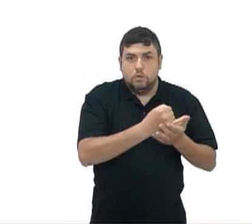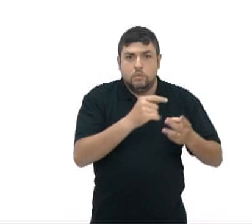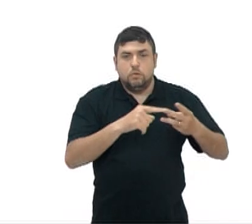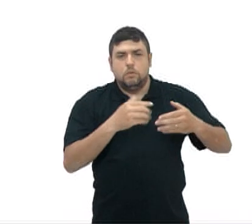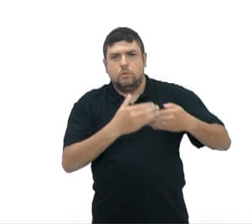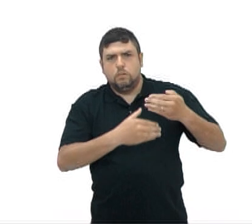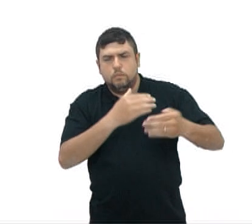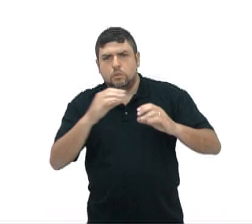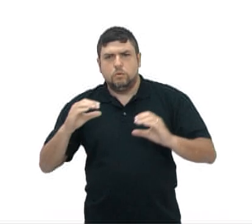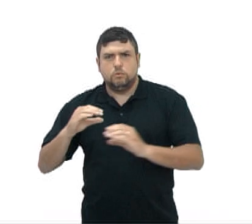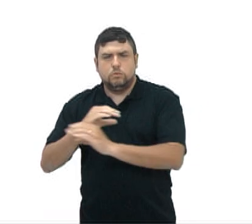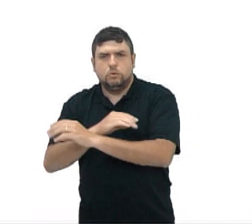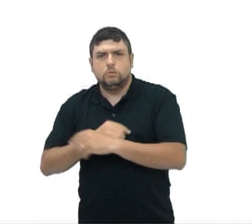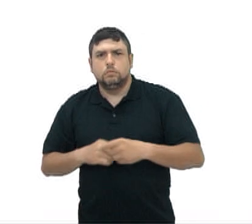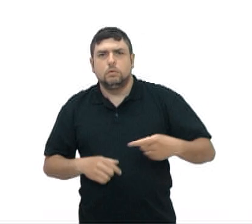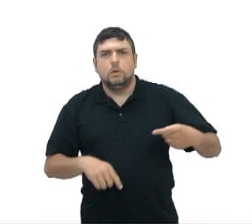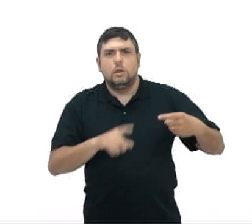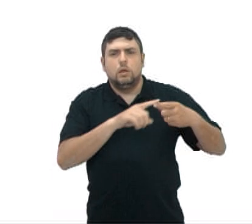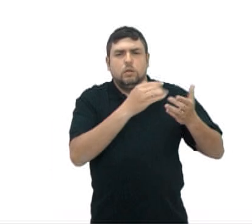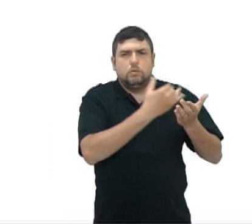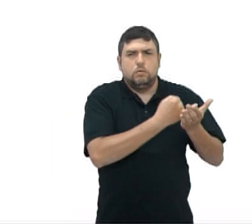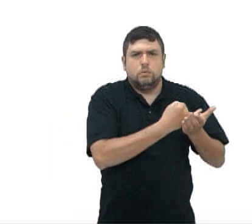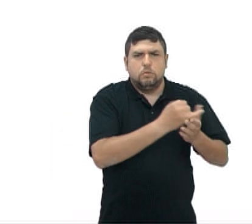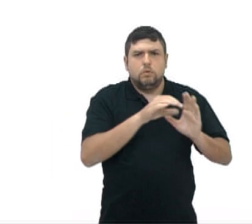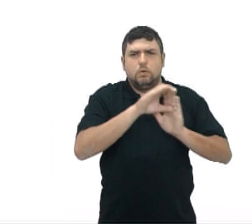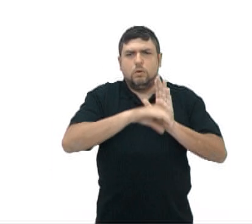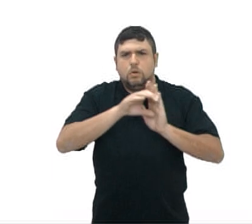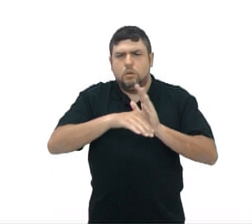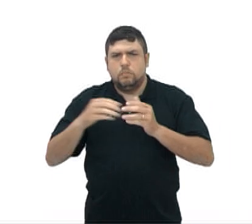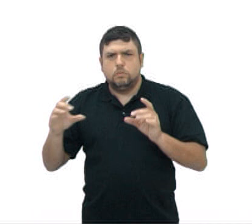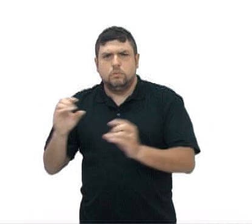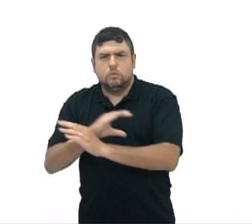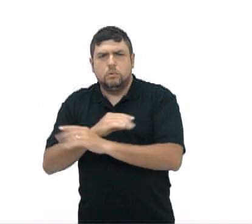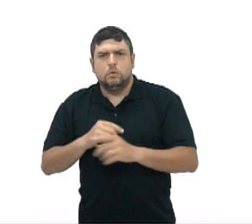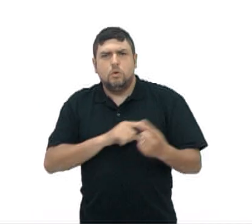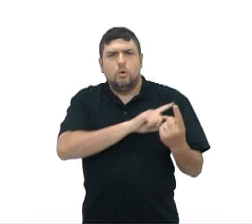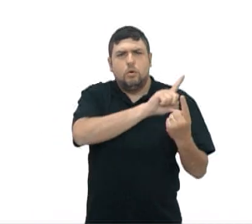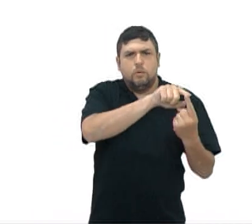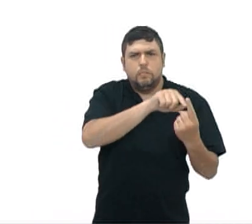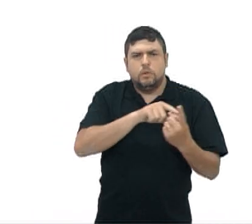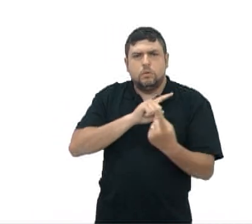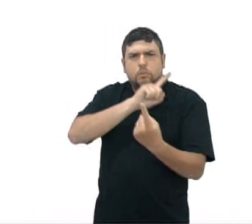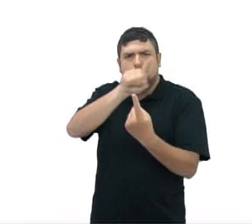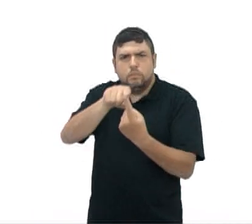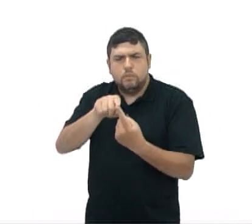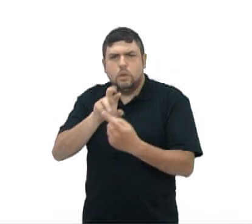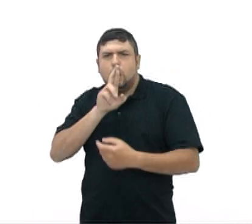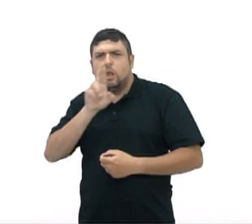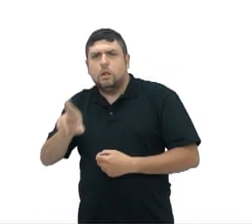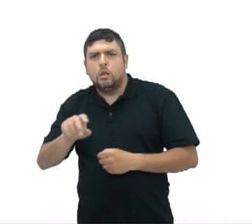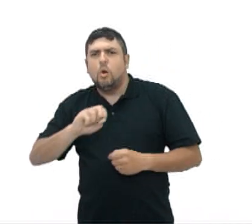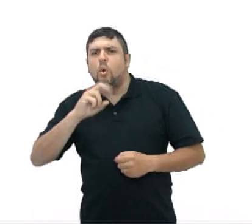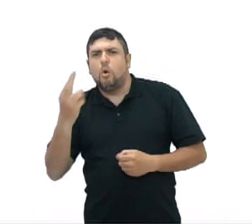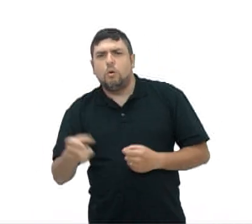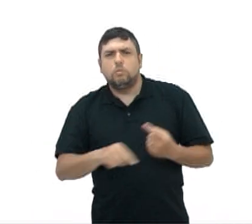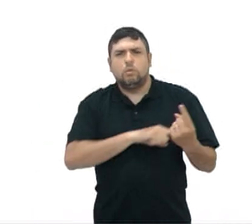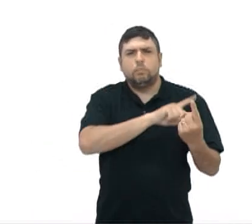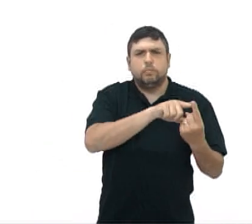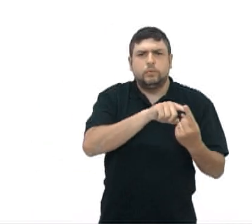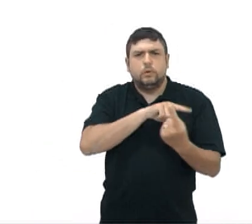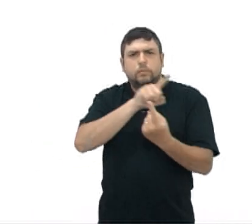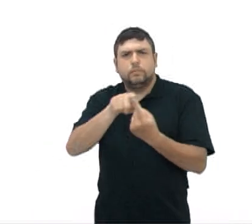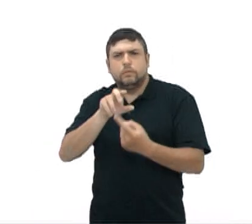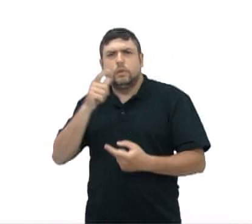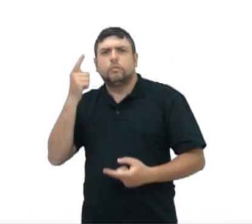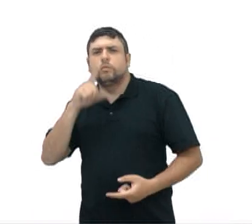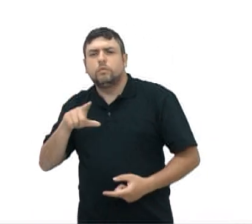conclusão. Introdução, capítulos e encerramento. Objetivos, método e resultados. Objetivos, metas e conquistas. Bom, acabei de falar isso,